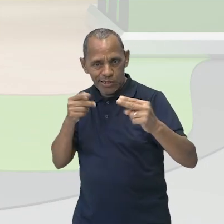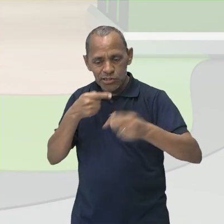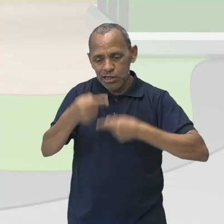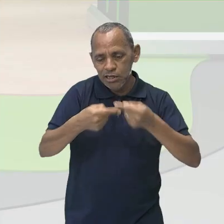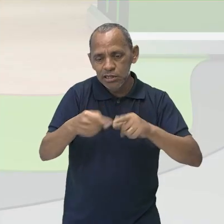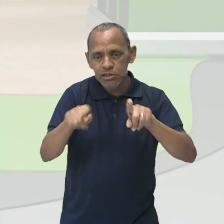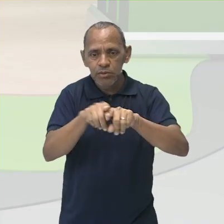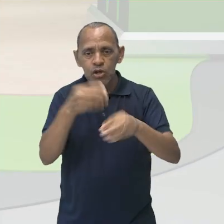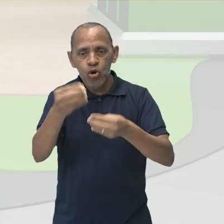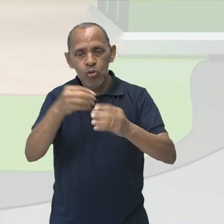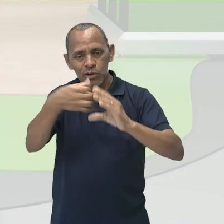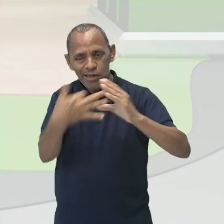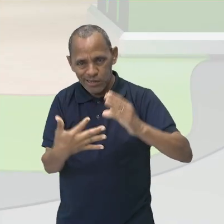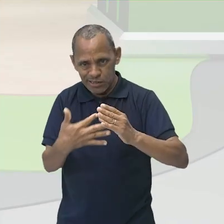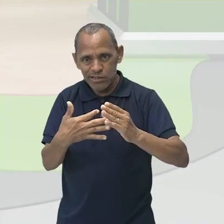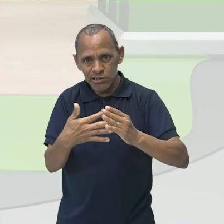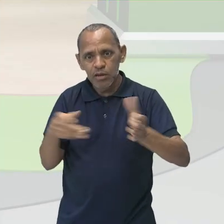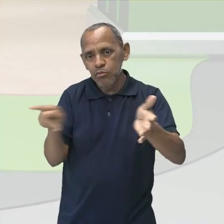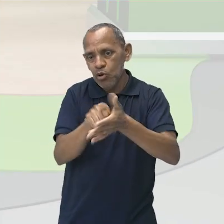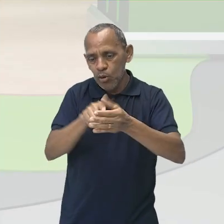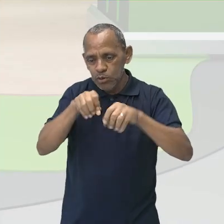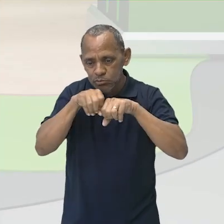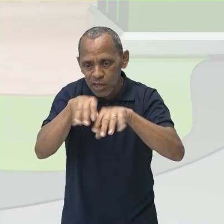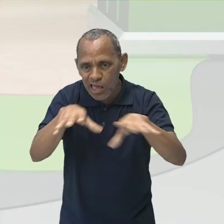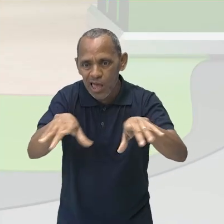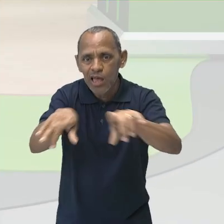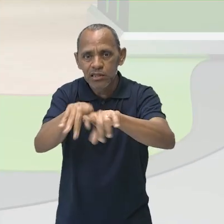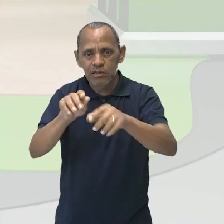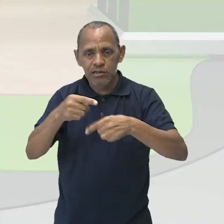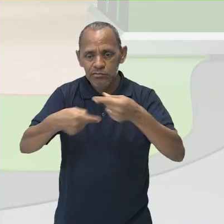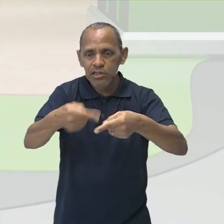seja, como que essas características são transmitidas,